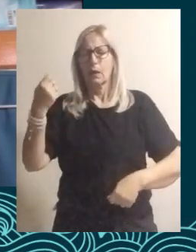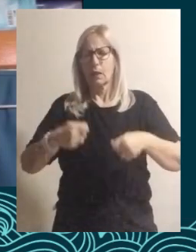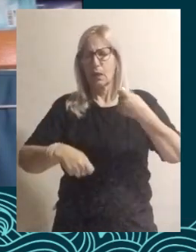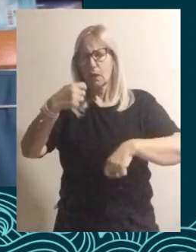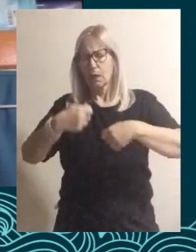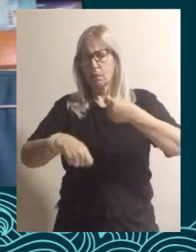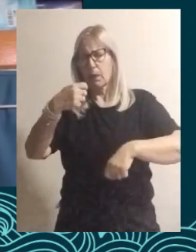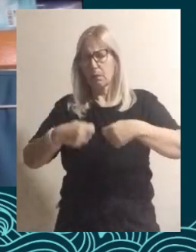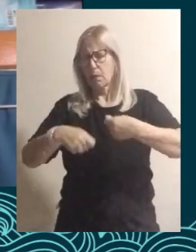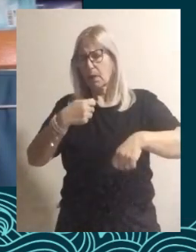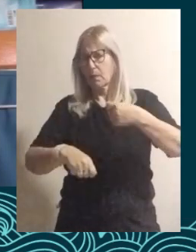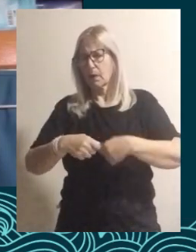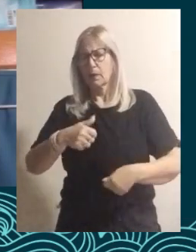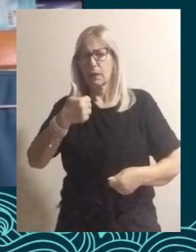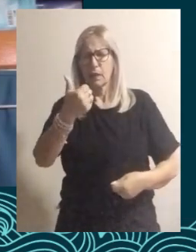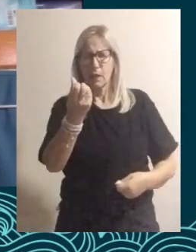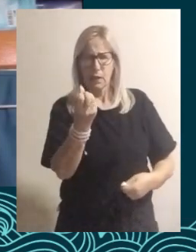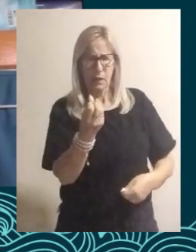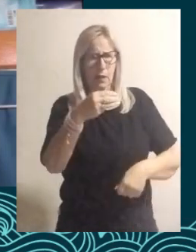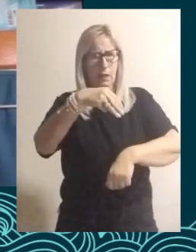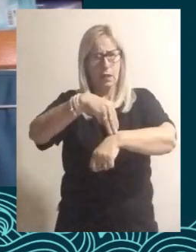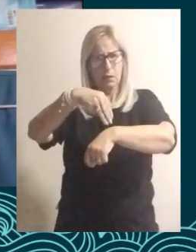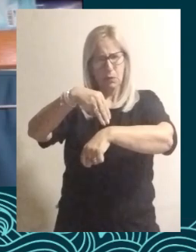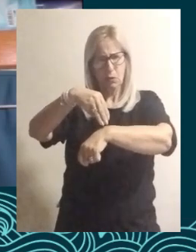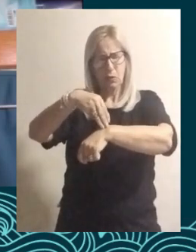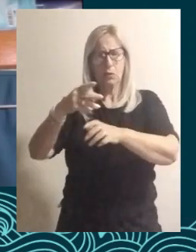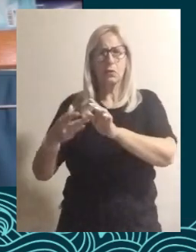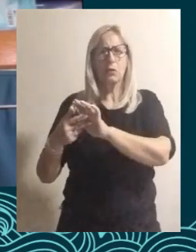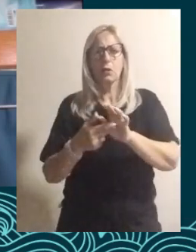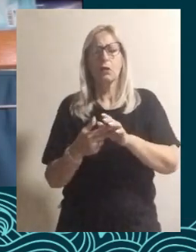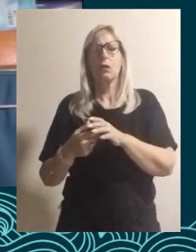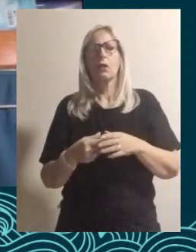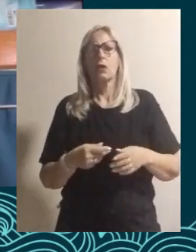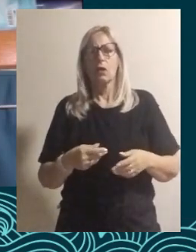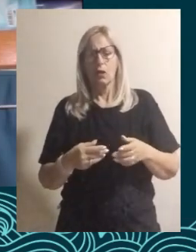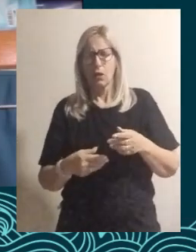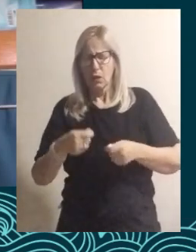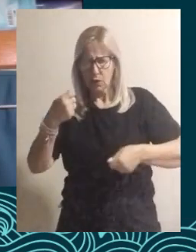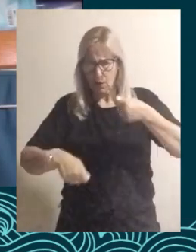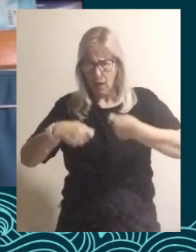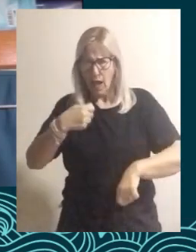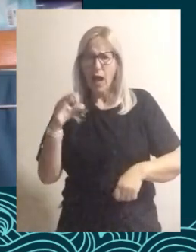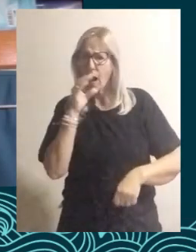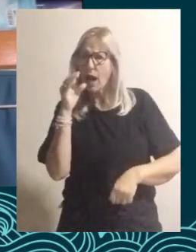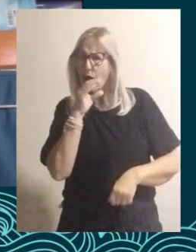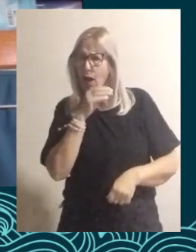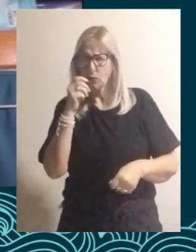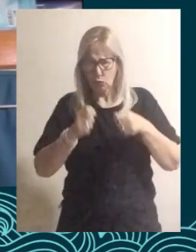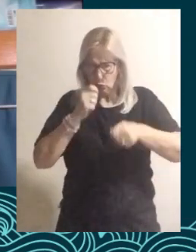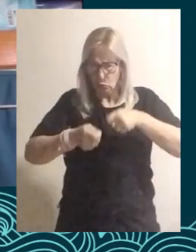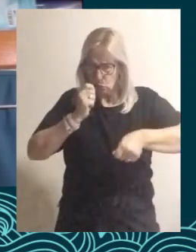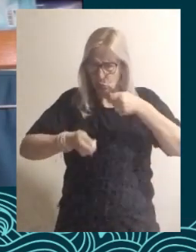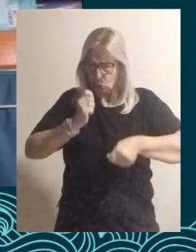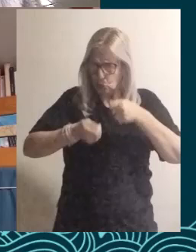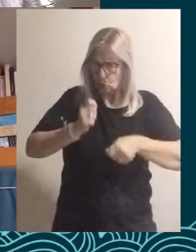pele de foca, com uma baqueta de madeira, durante 16 minutos, numa vibração específica,